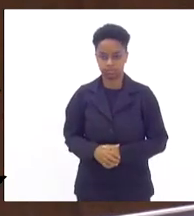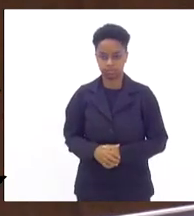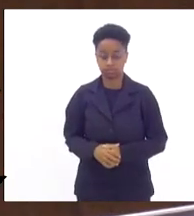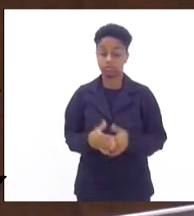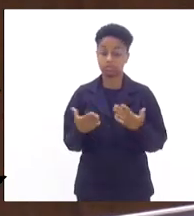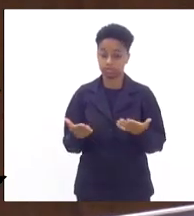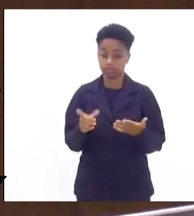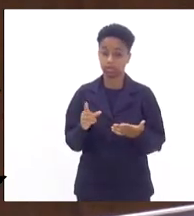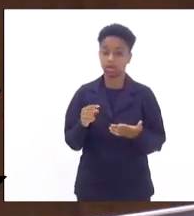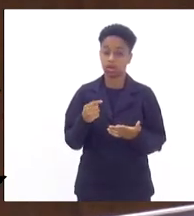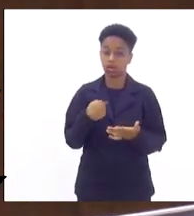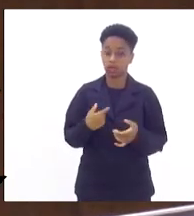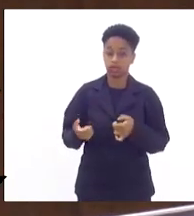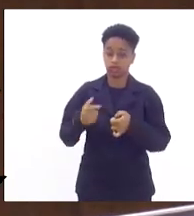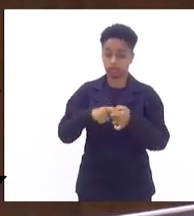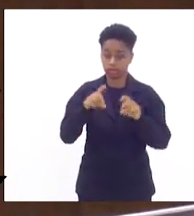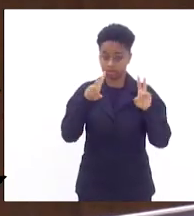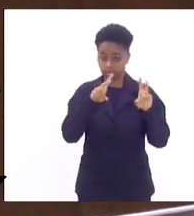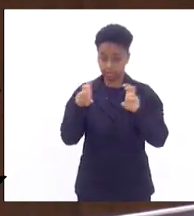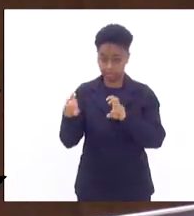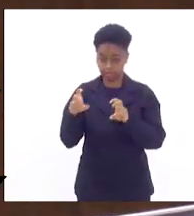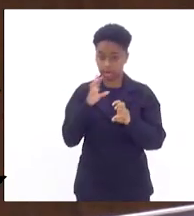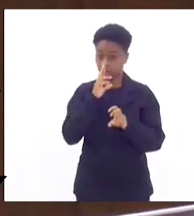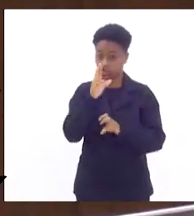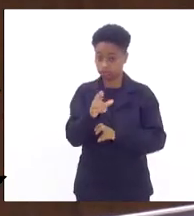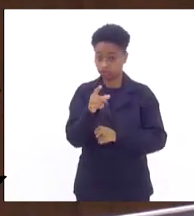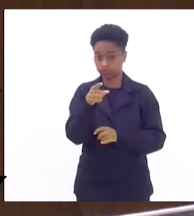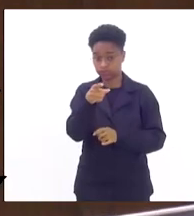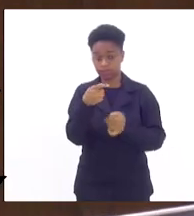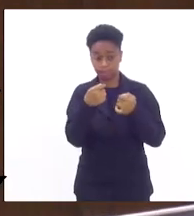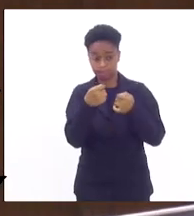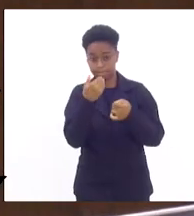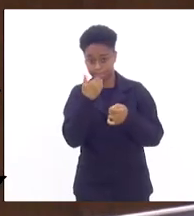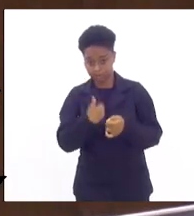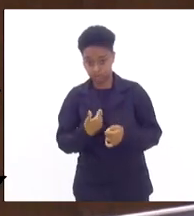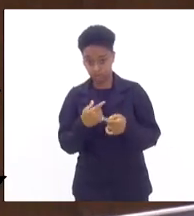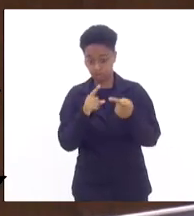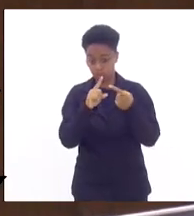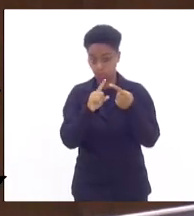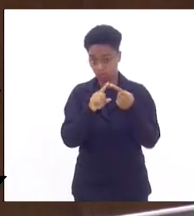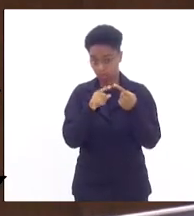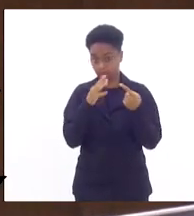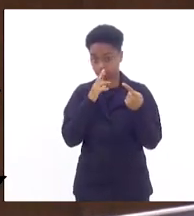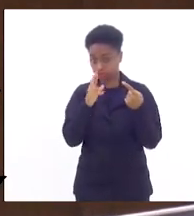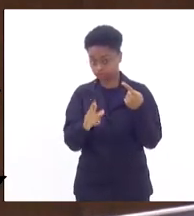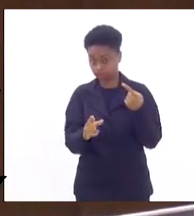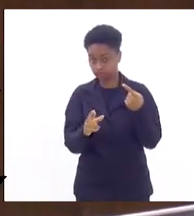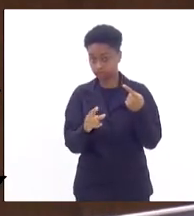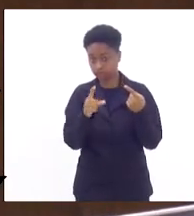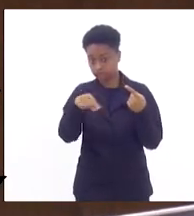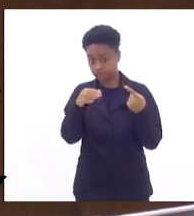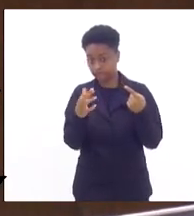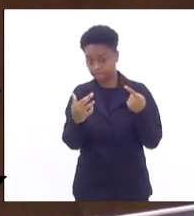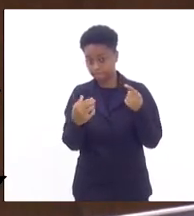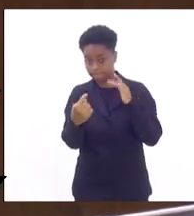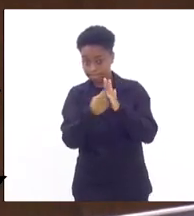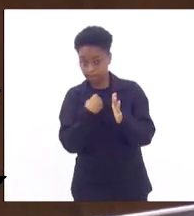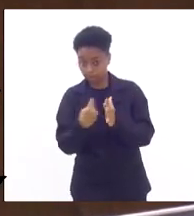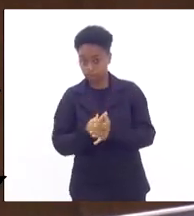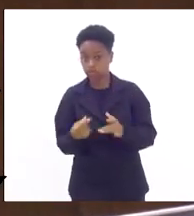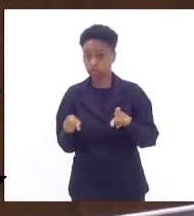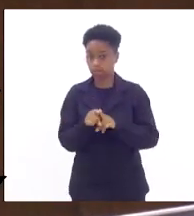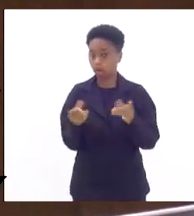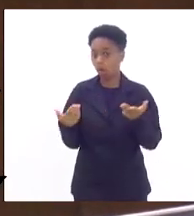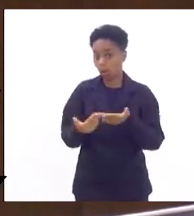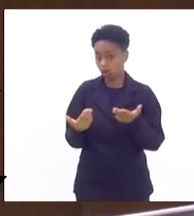E voltando aqui na questão das respostas que o senhor está solicitando, uma das respostas de pergunta feita pelo senhor e feita hoje aqui